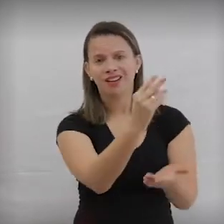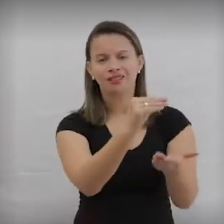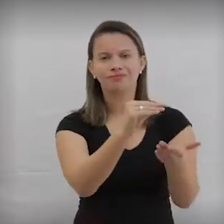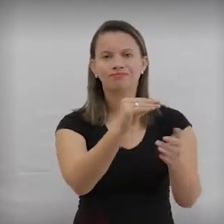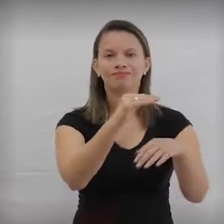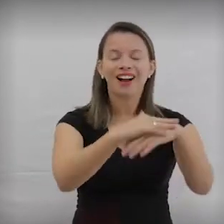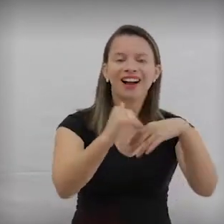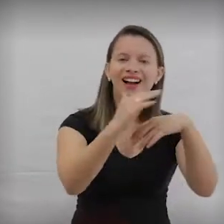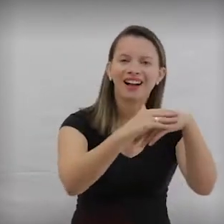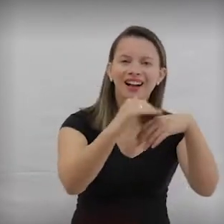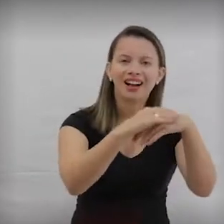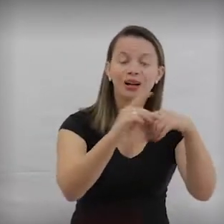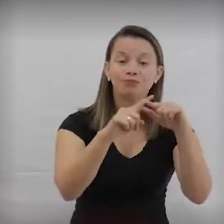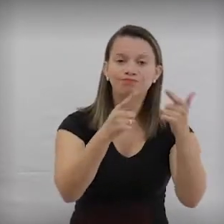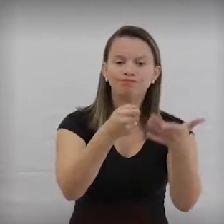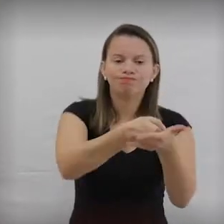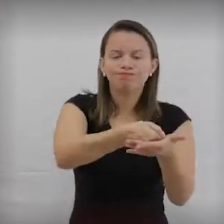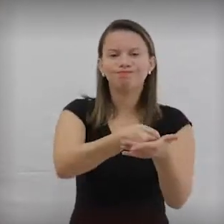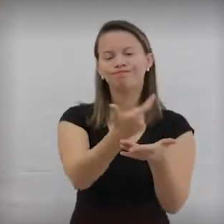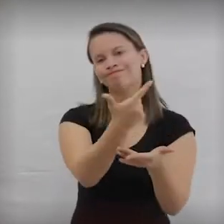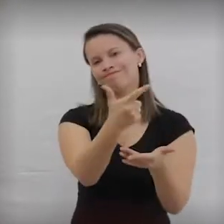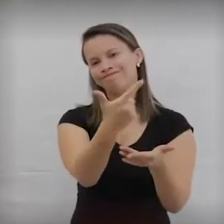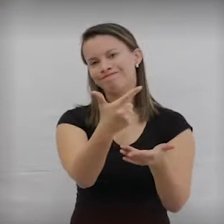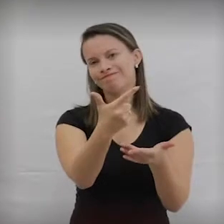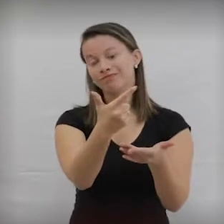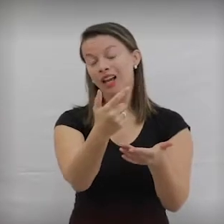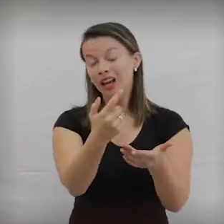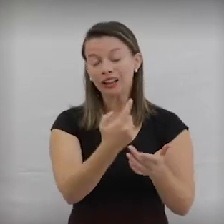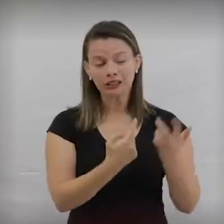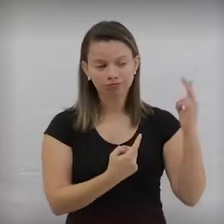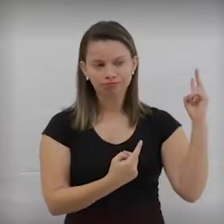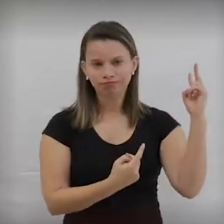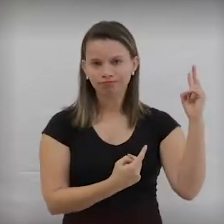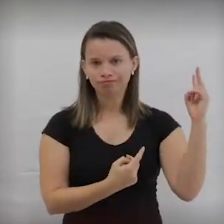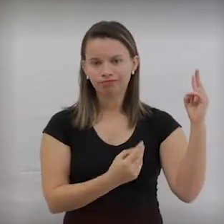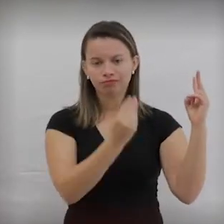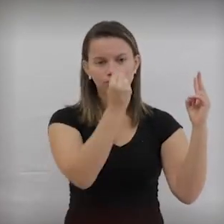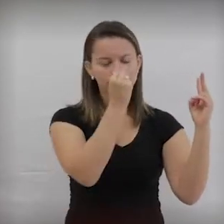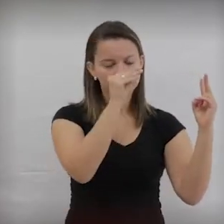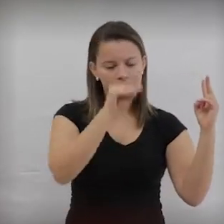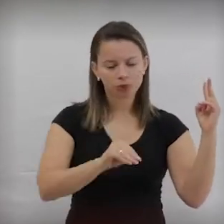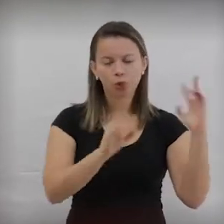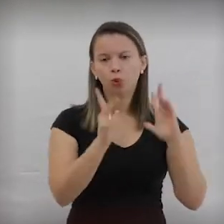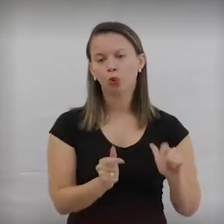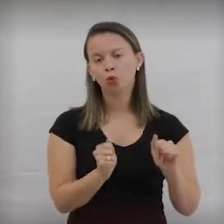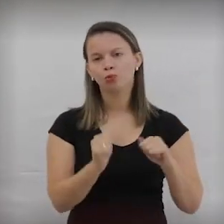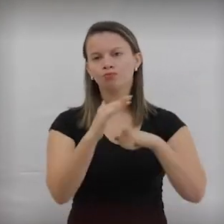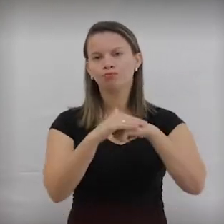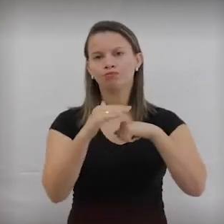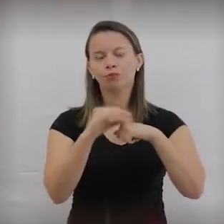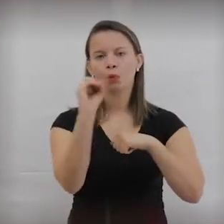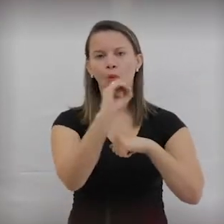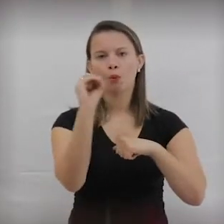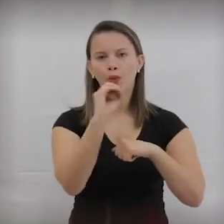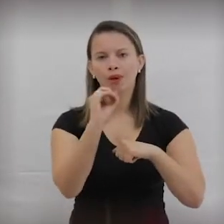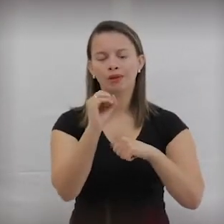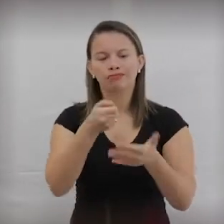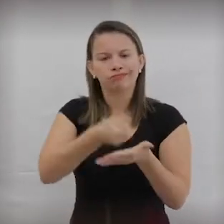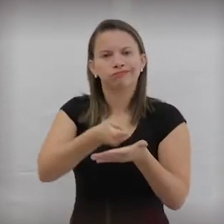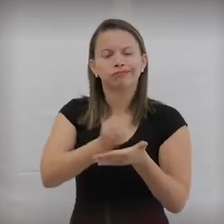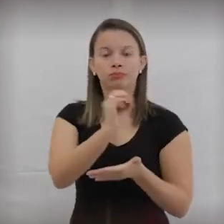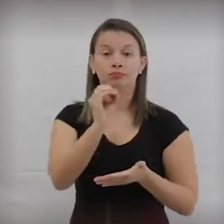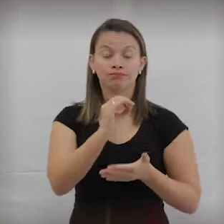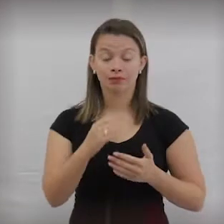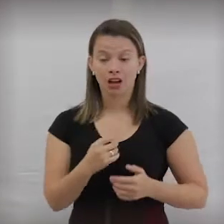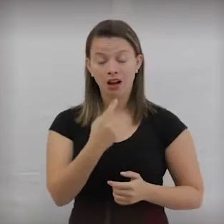autoridade. E tem o último, que é o pior de todos, que é o negligente, que não dá nada. Quando você estuda esses 4 tipos de relações